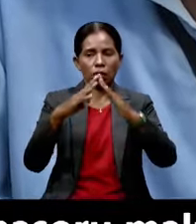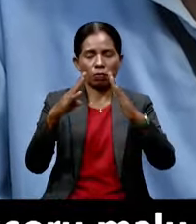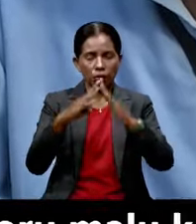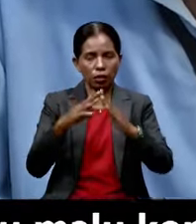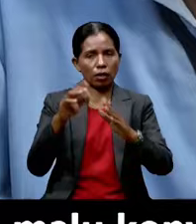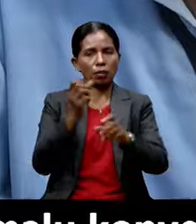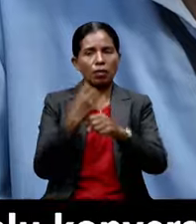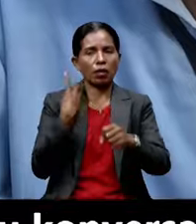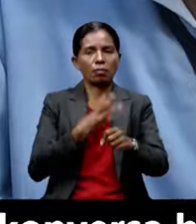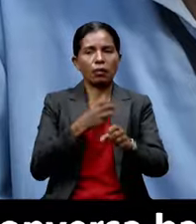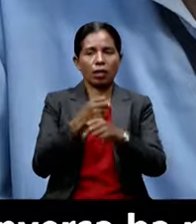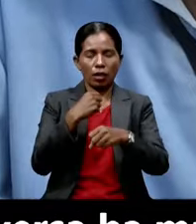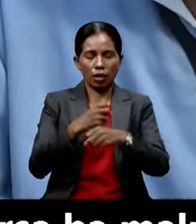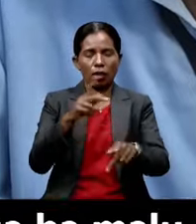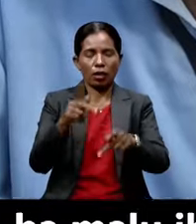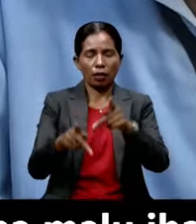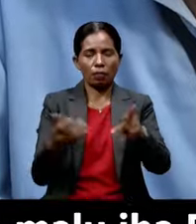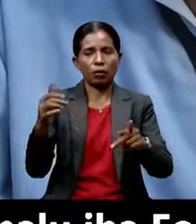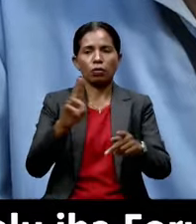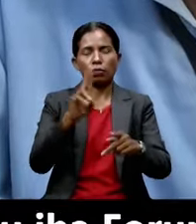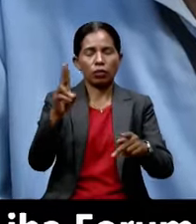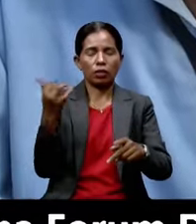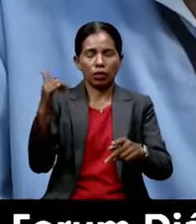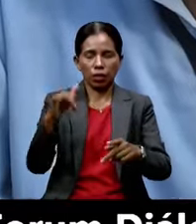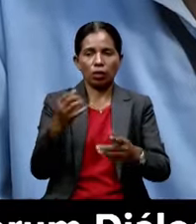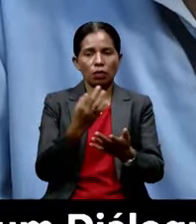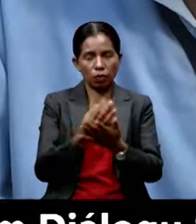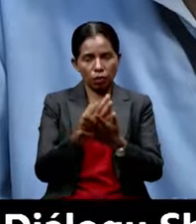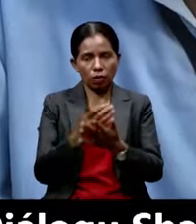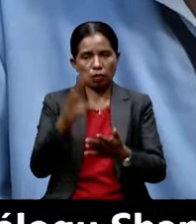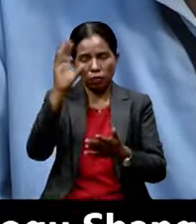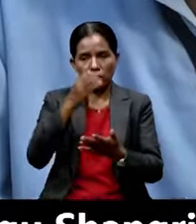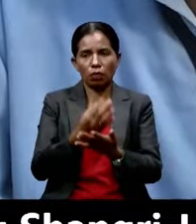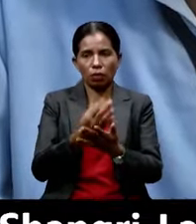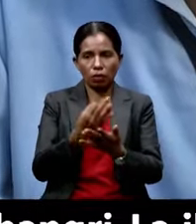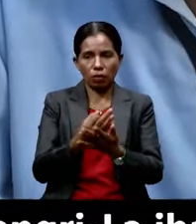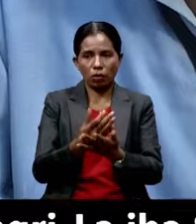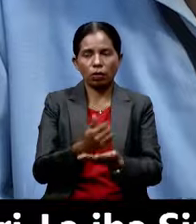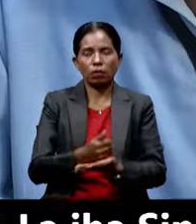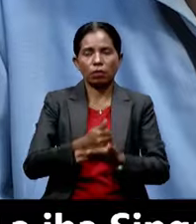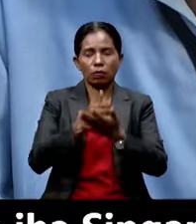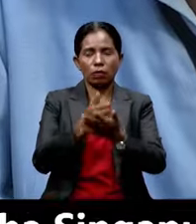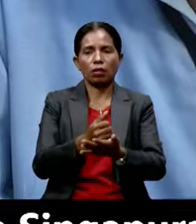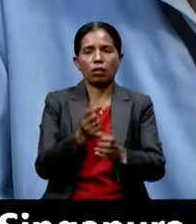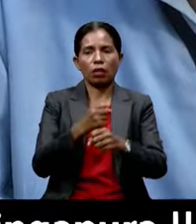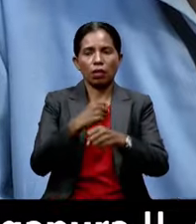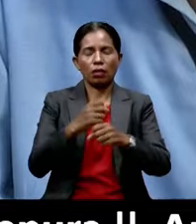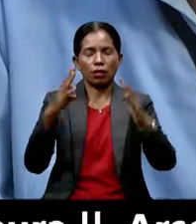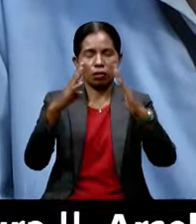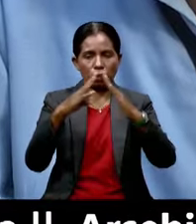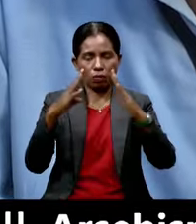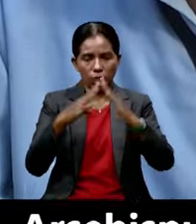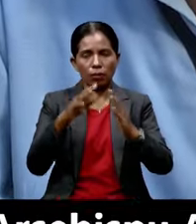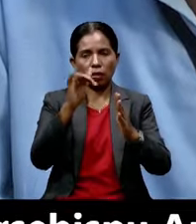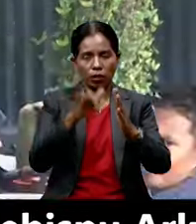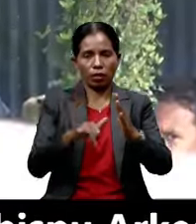Miami. Comunidade cidade, né? Usa cidade não conserva em Rásic. Pode, boca ouçam, não é? Sustenta cidade não morre. Ao mesmo, ralo cidade não uma, não vemos